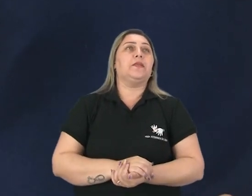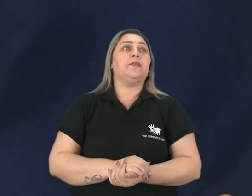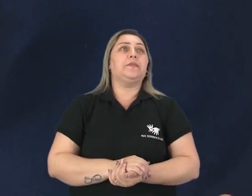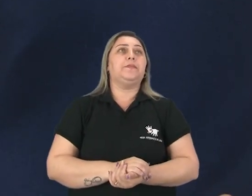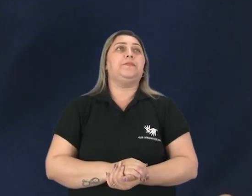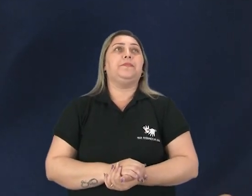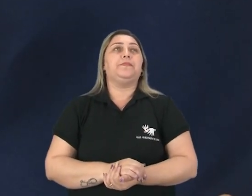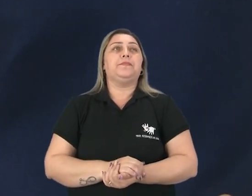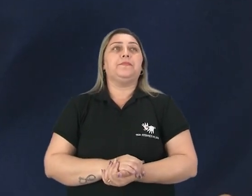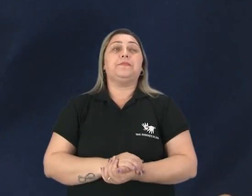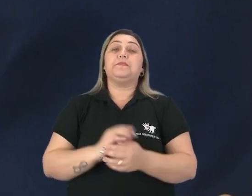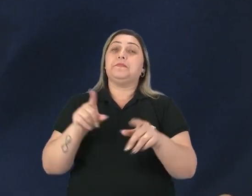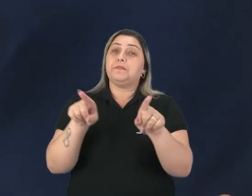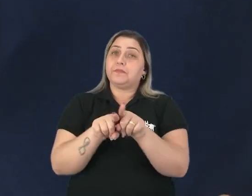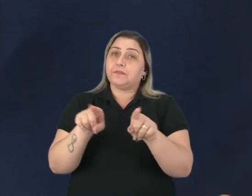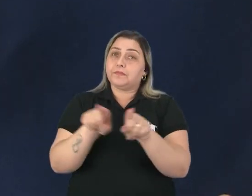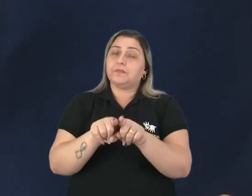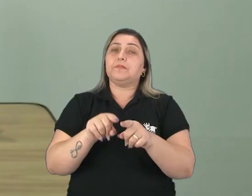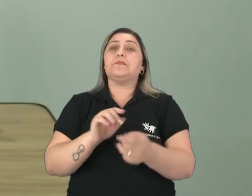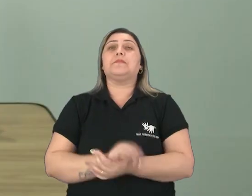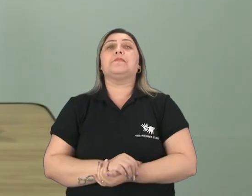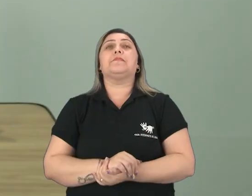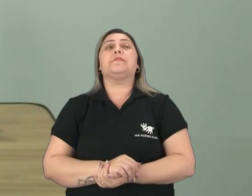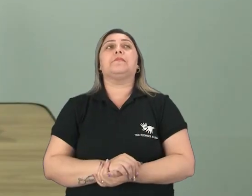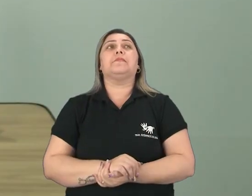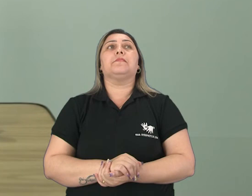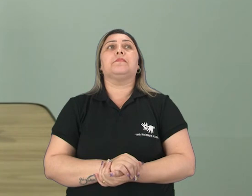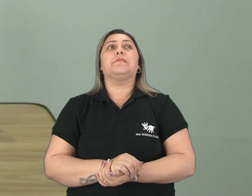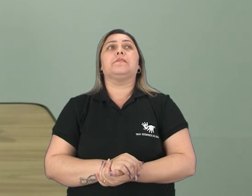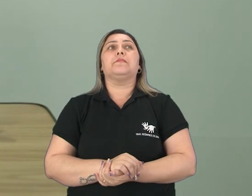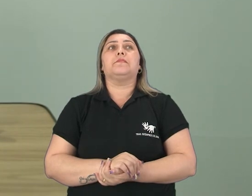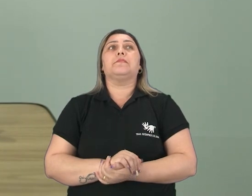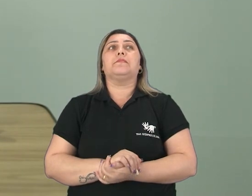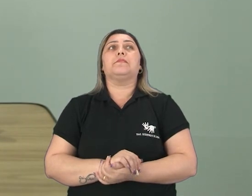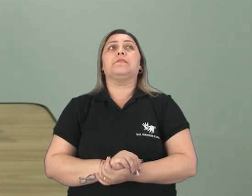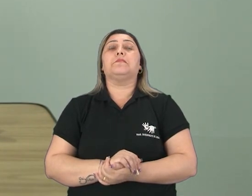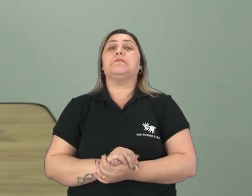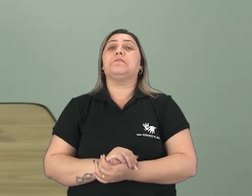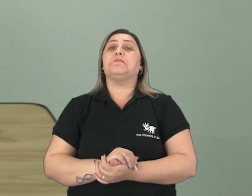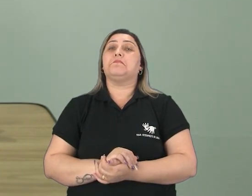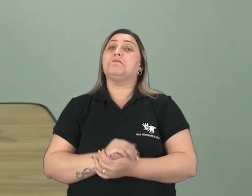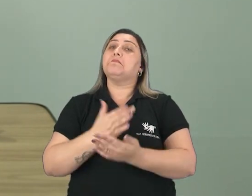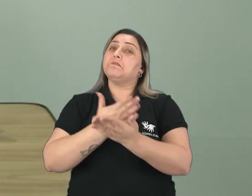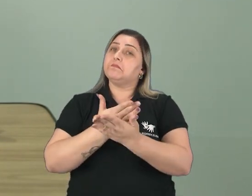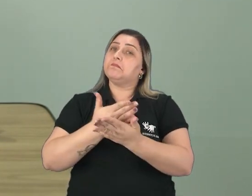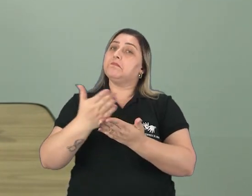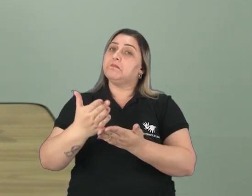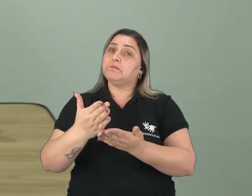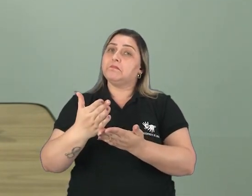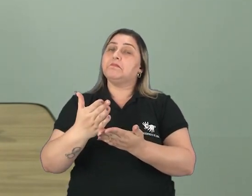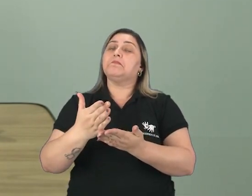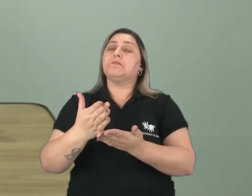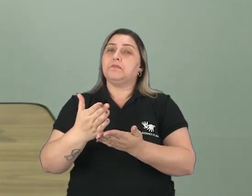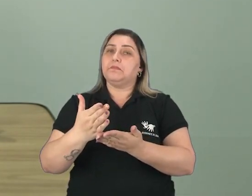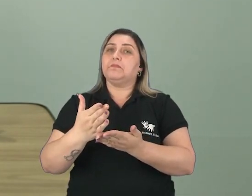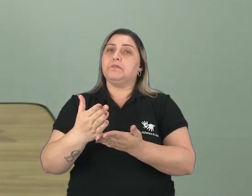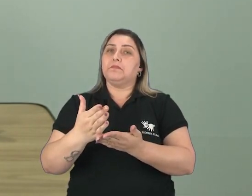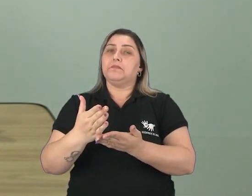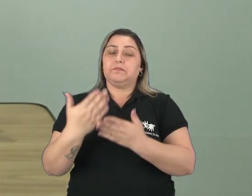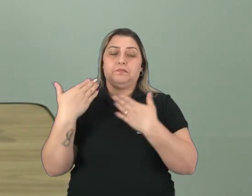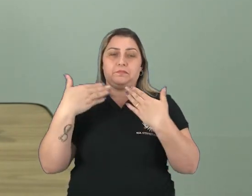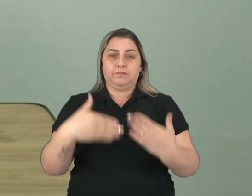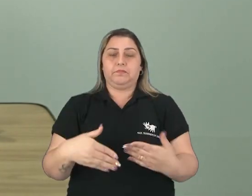Casa. A casa também, ela estava ali como ponto de partida, o ponto inicial e ponto